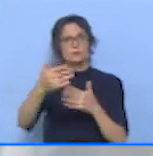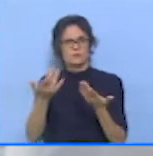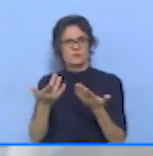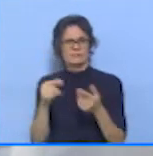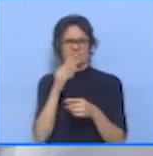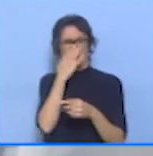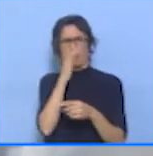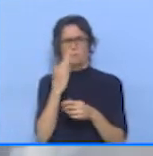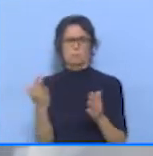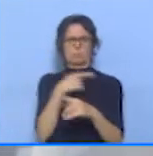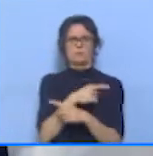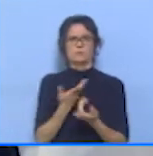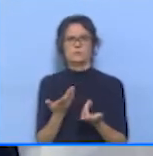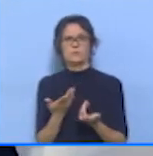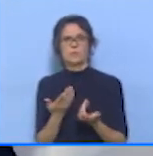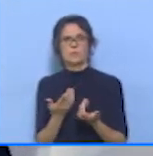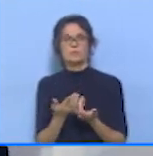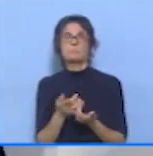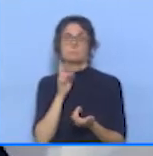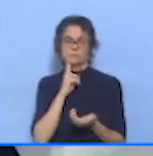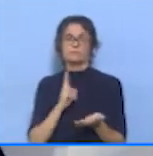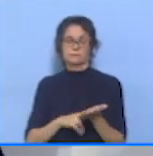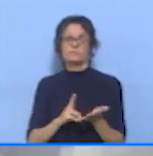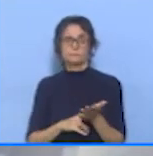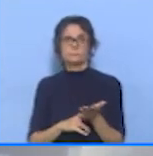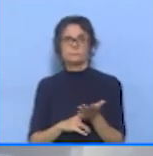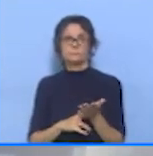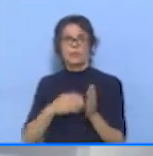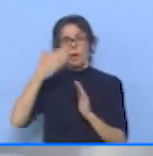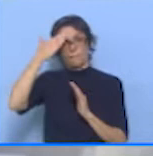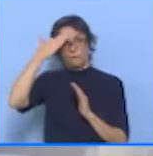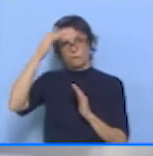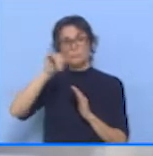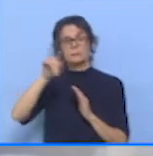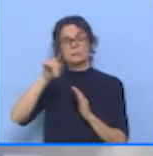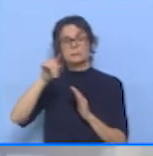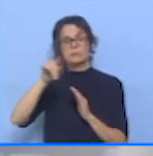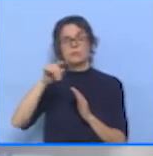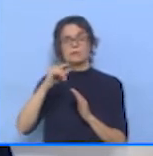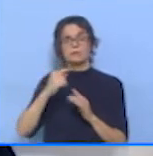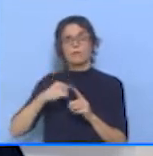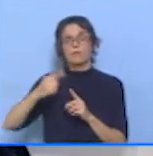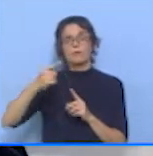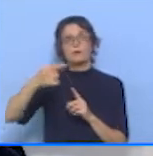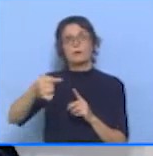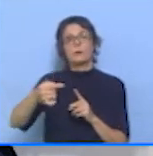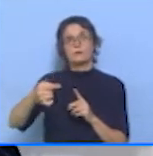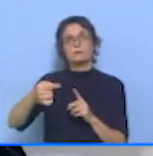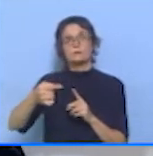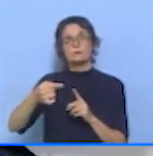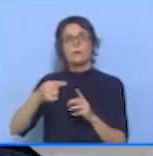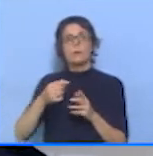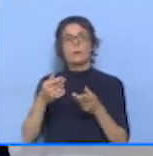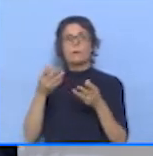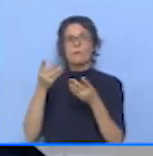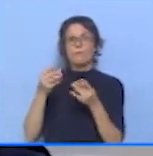É verdade. Nós, todos os anos, calculamos aquilo que se chama o Overshoot Day. Ou seja, é o dia a